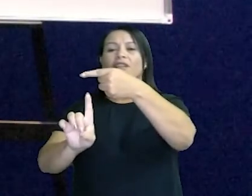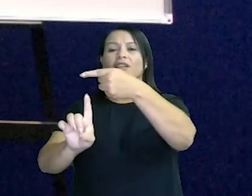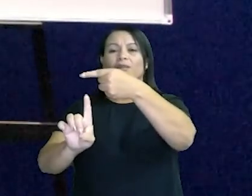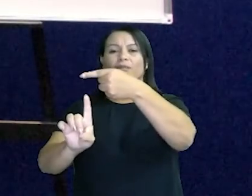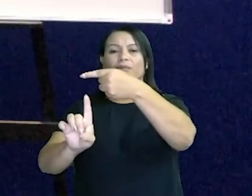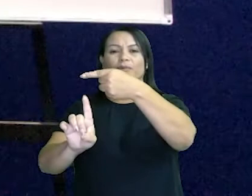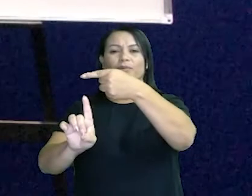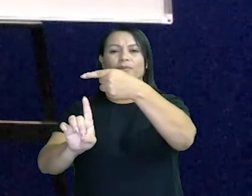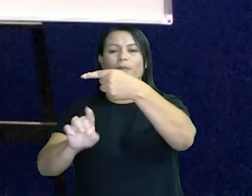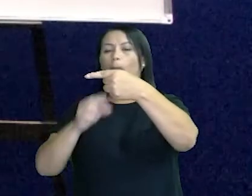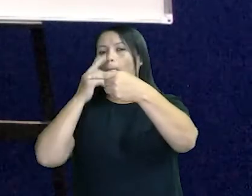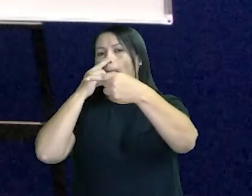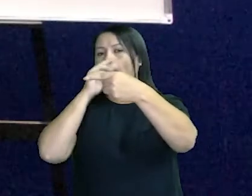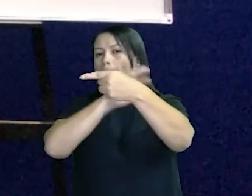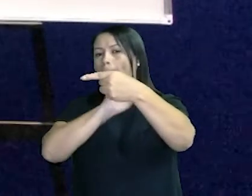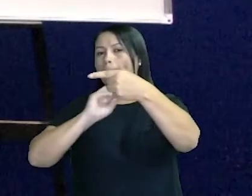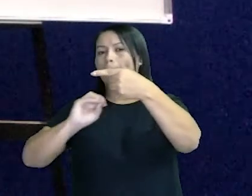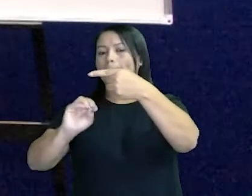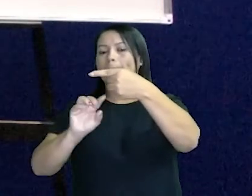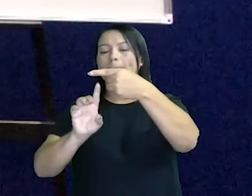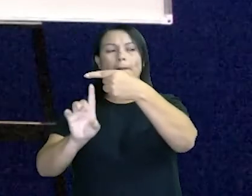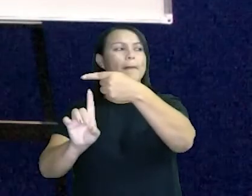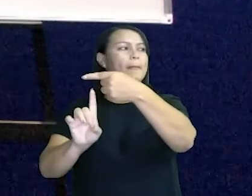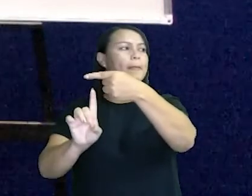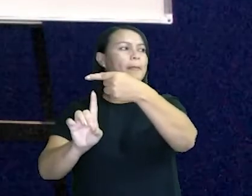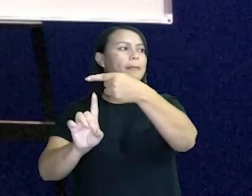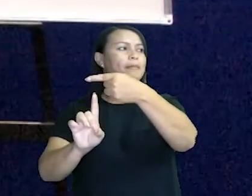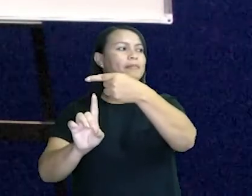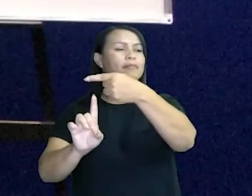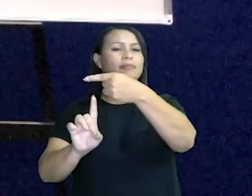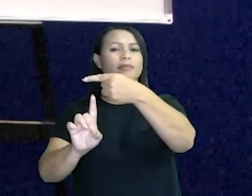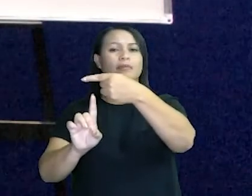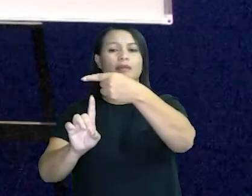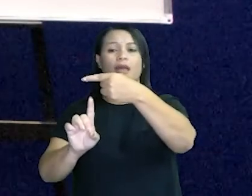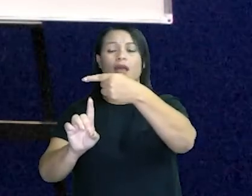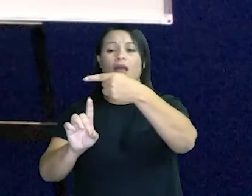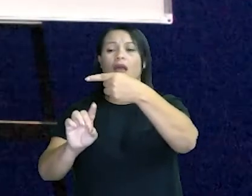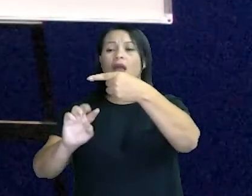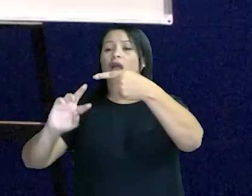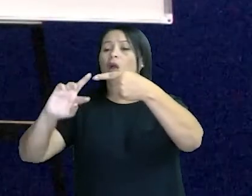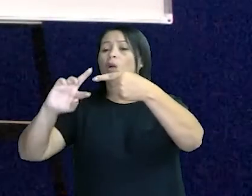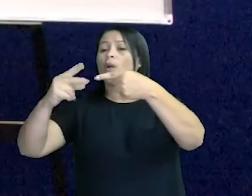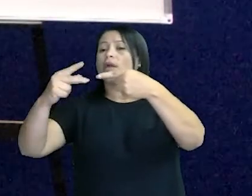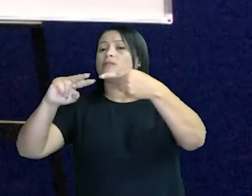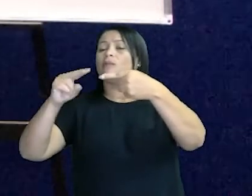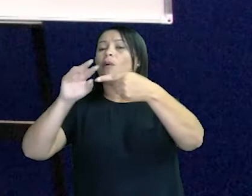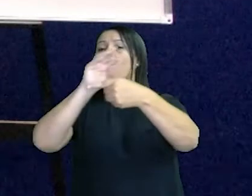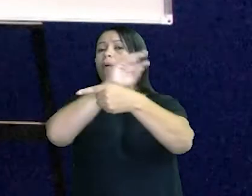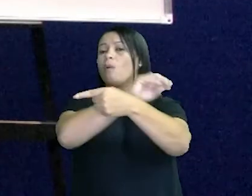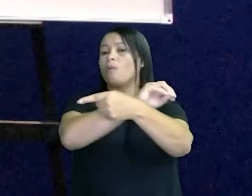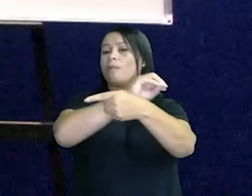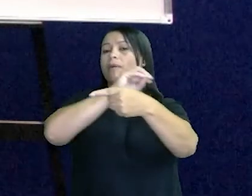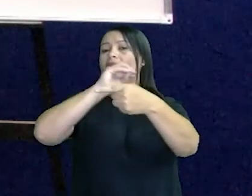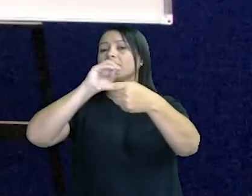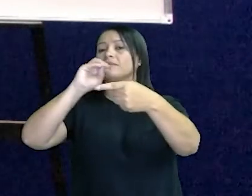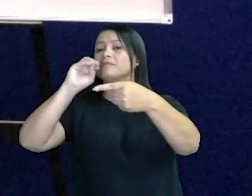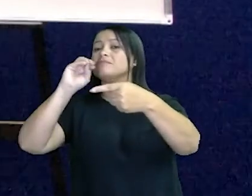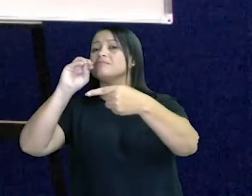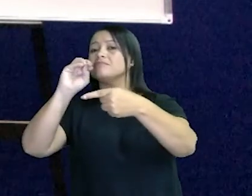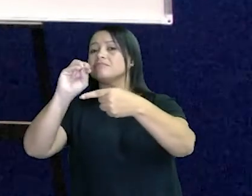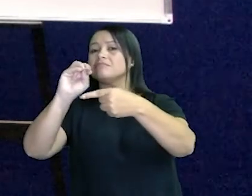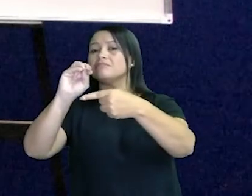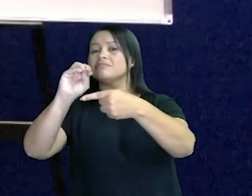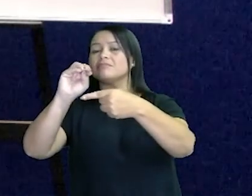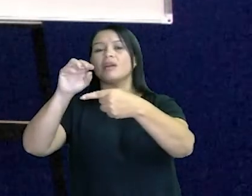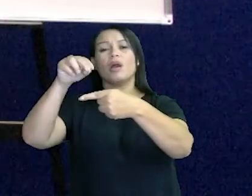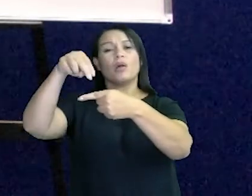denominador é uma o meu ezpoint aqui ó que tá dentro vai